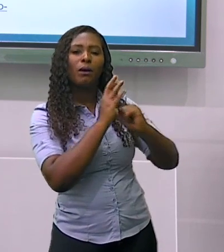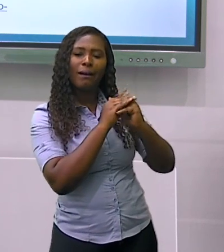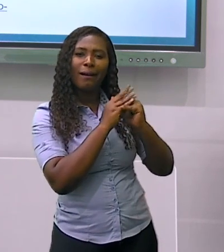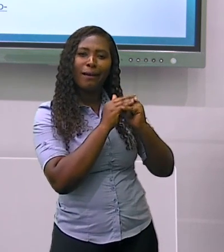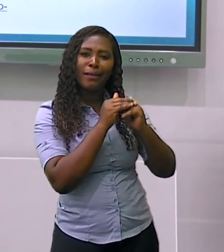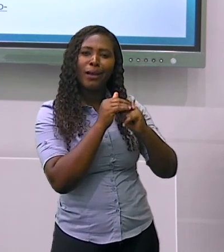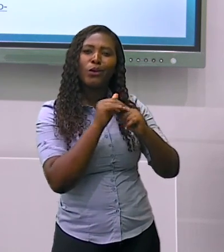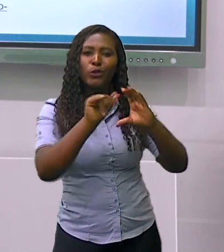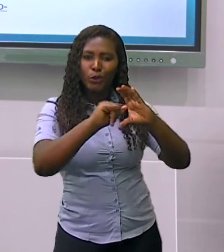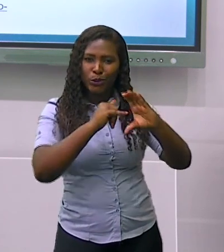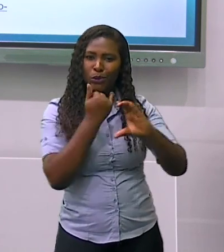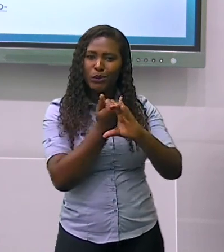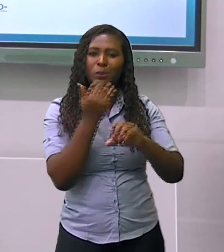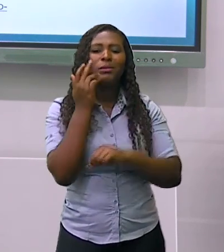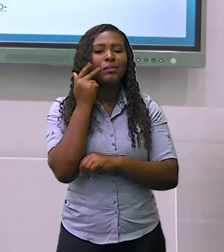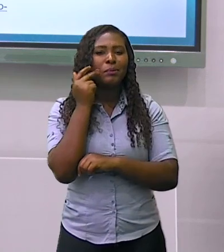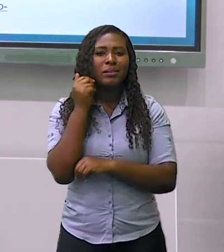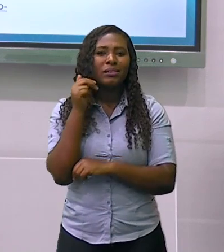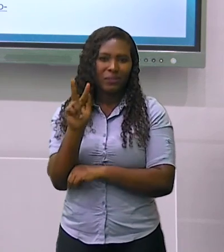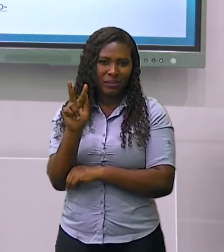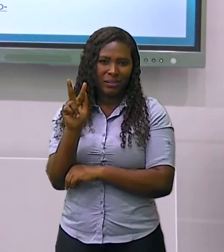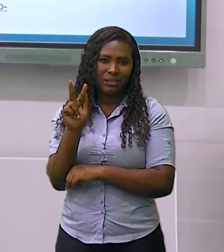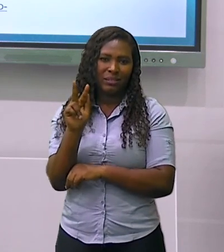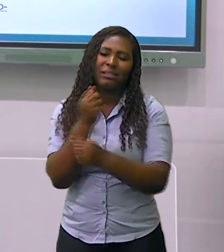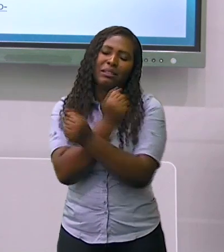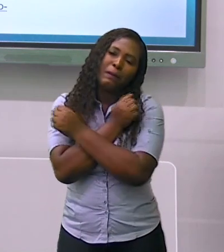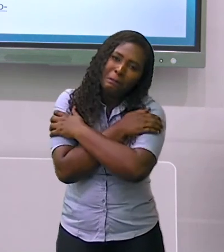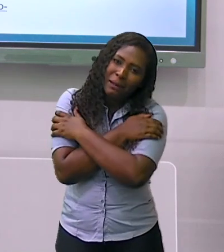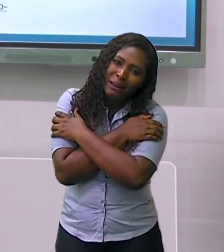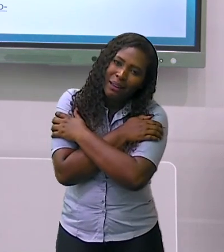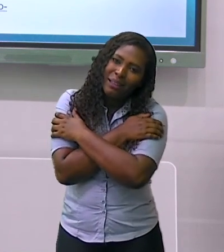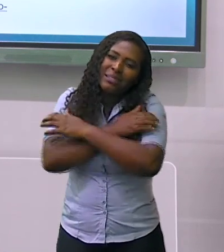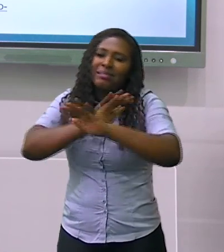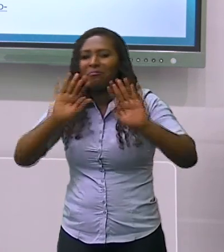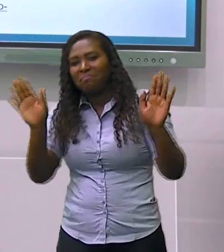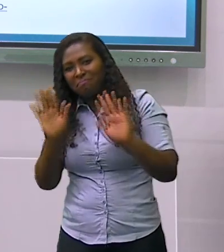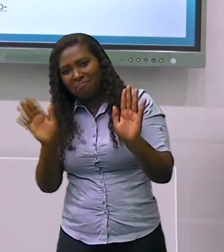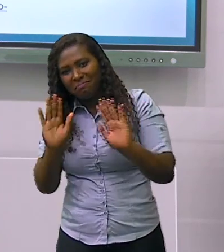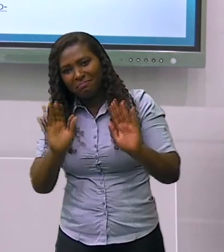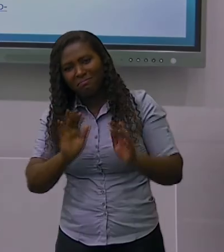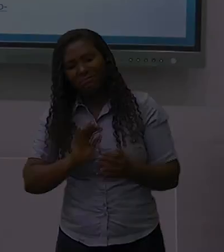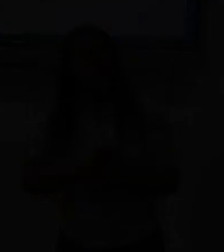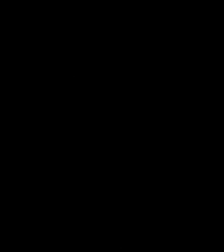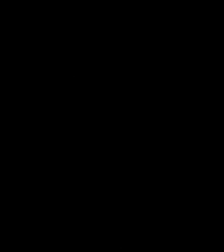canal no YouTube, SMED-GV. Um abraço e até a próxima!